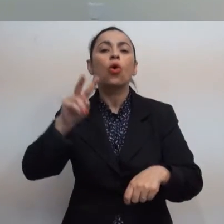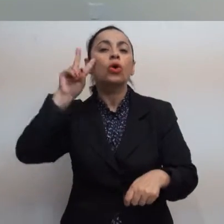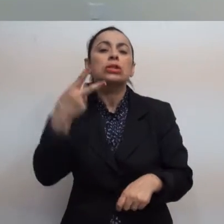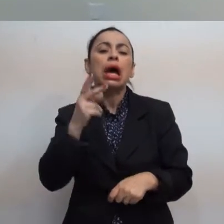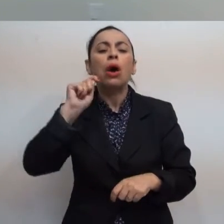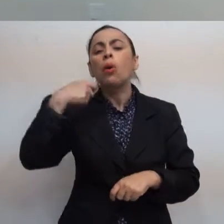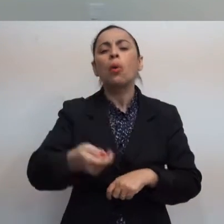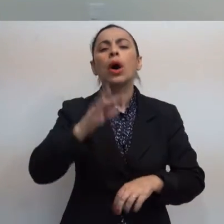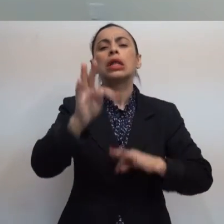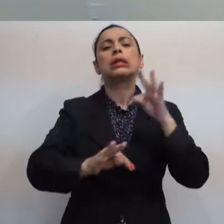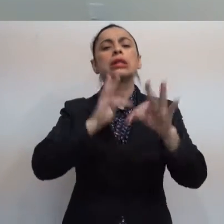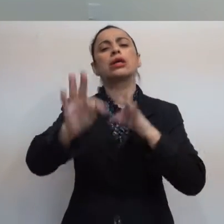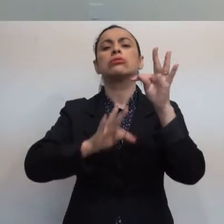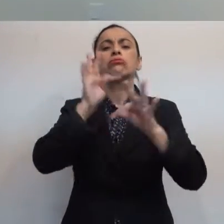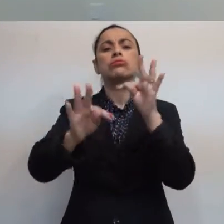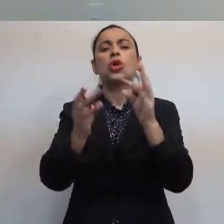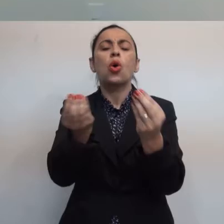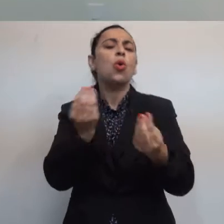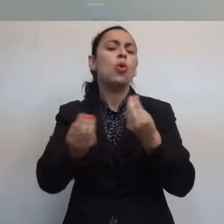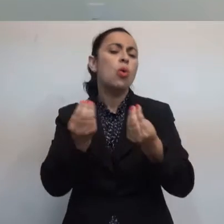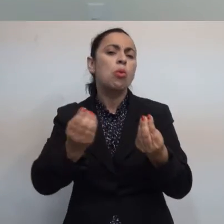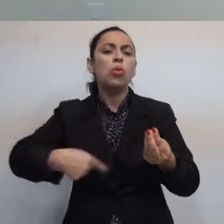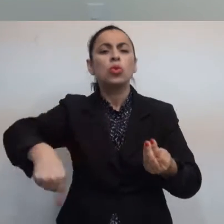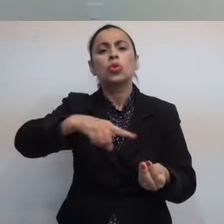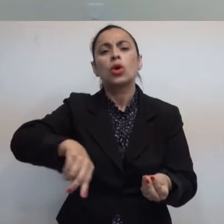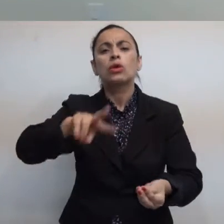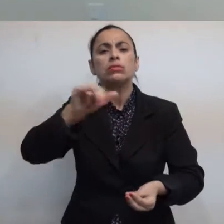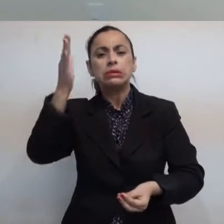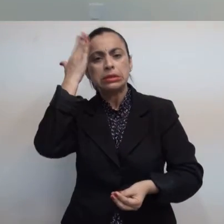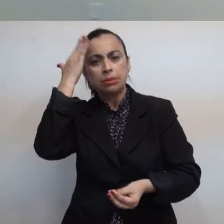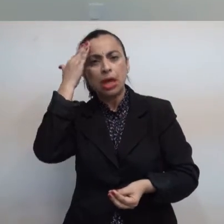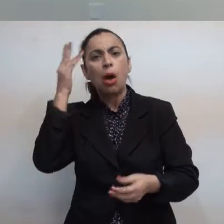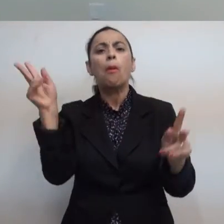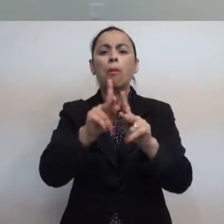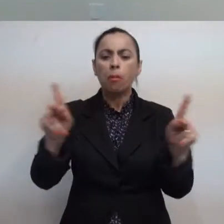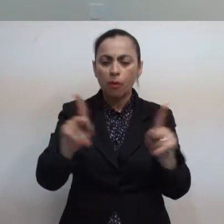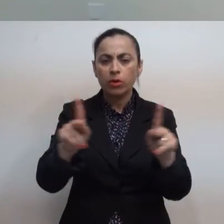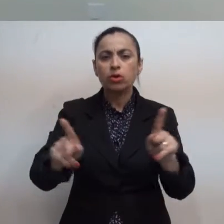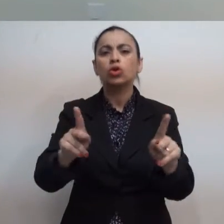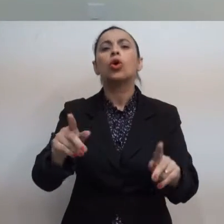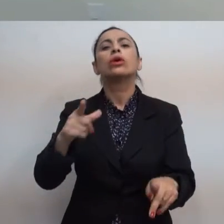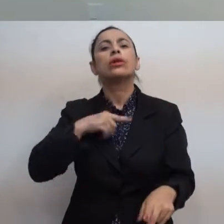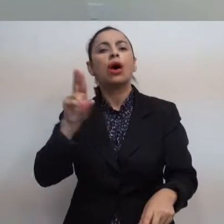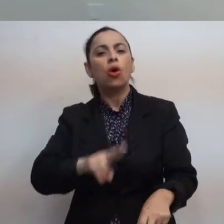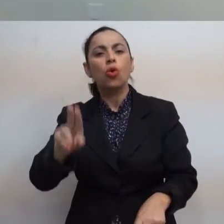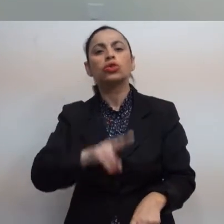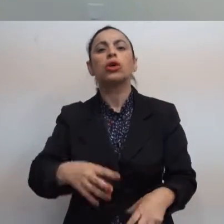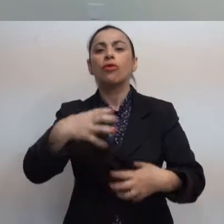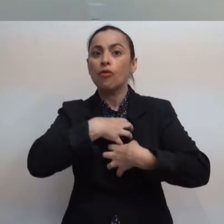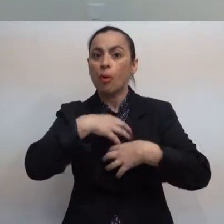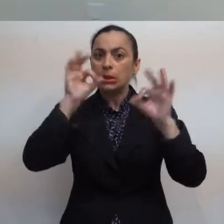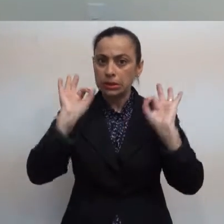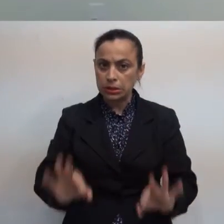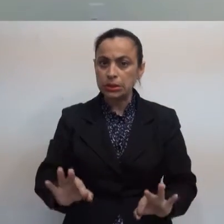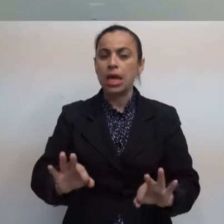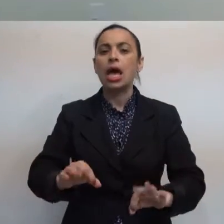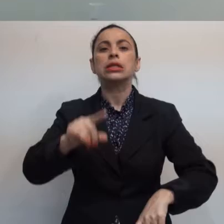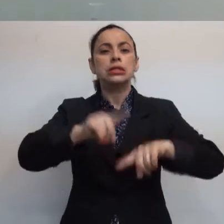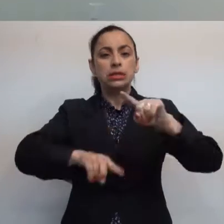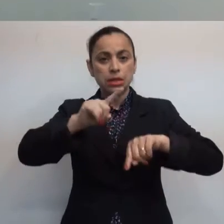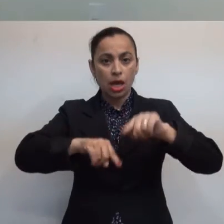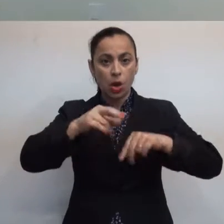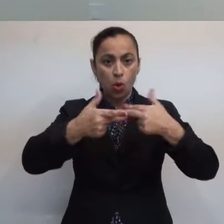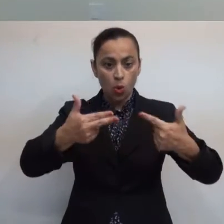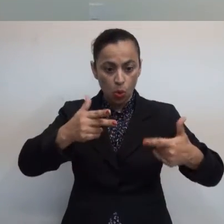que considerar como tecnologia, né? Como que nós vamos saber se os professores estão usando de forma